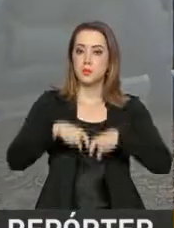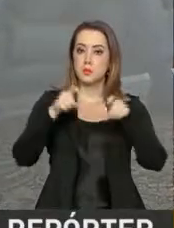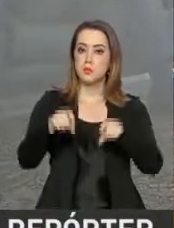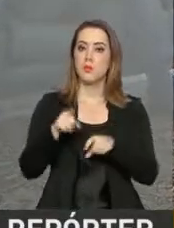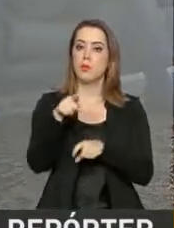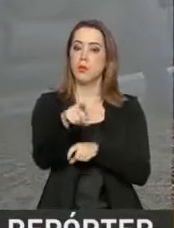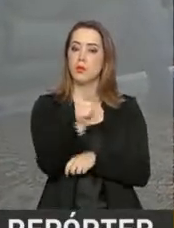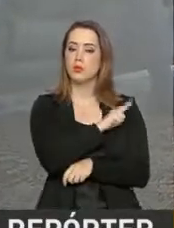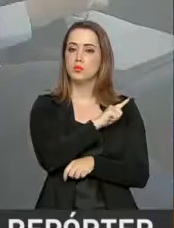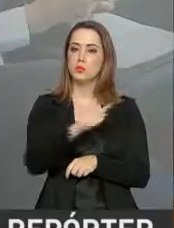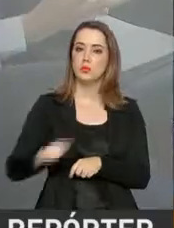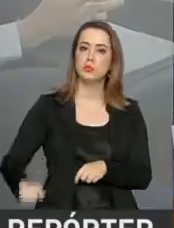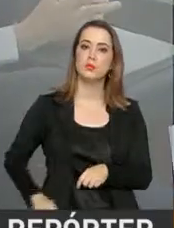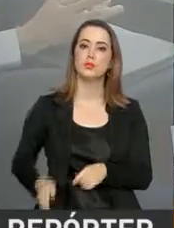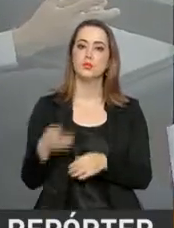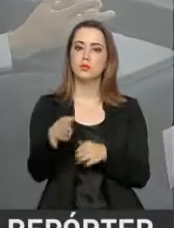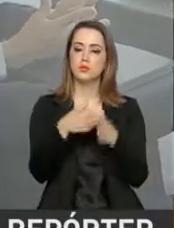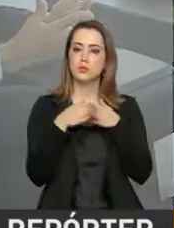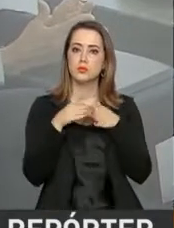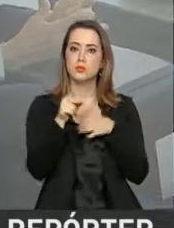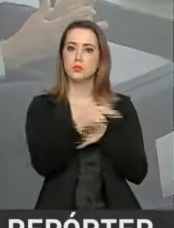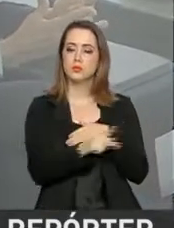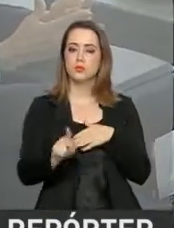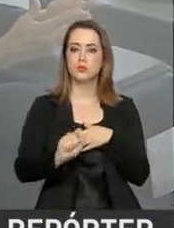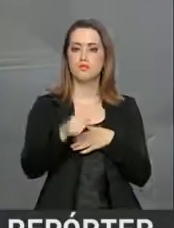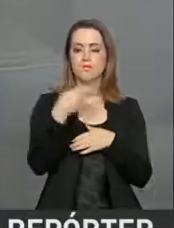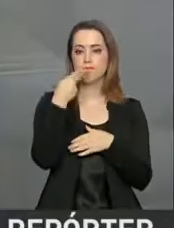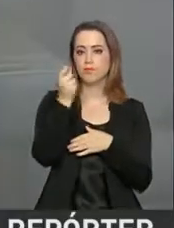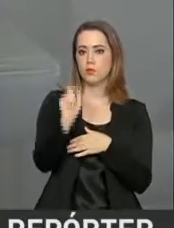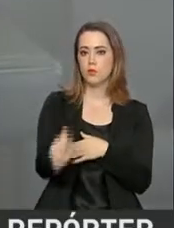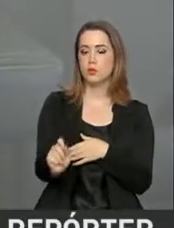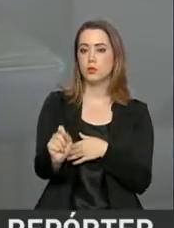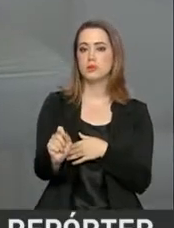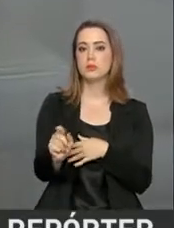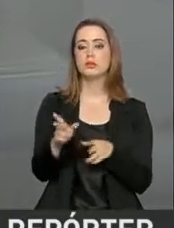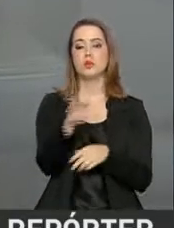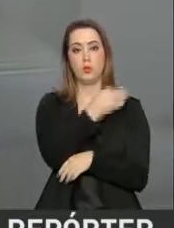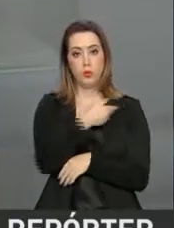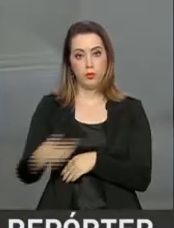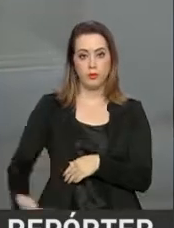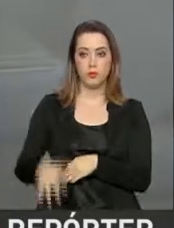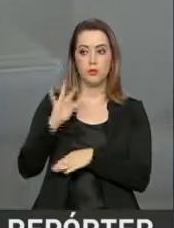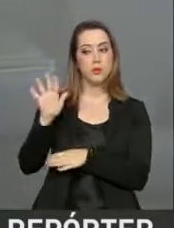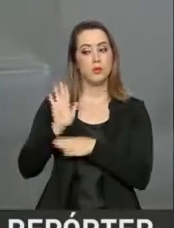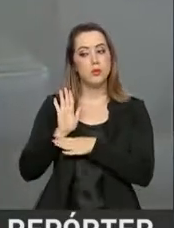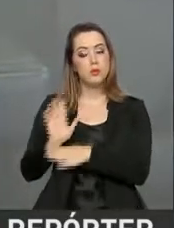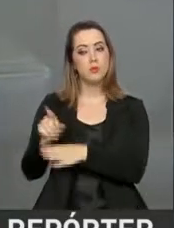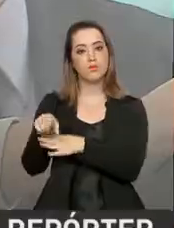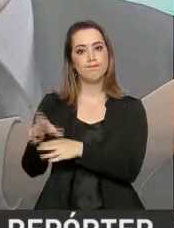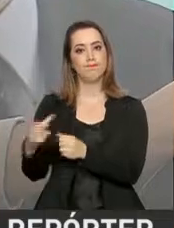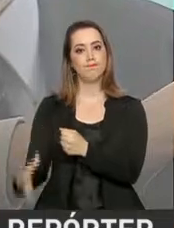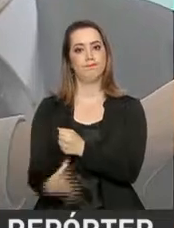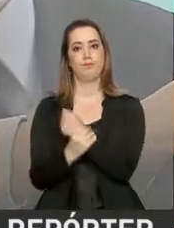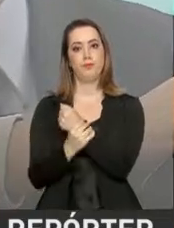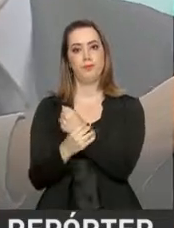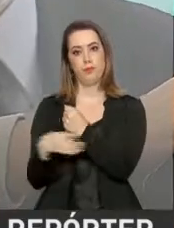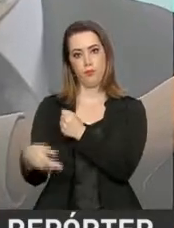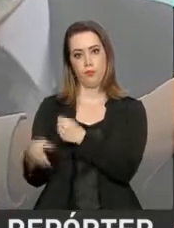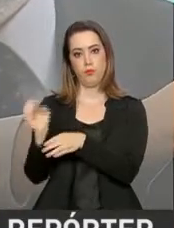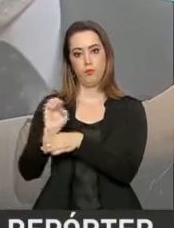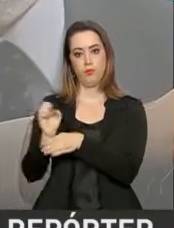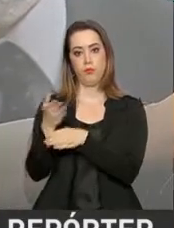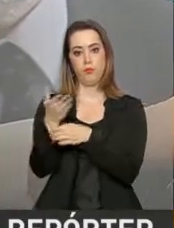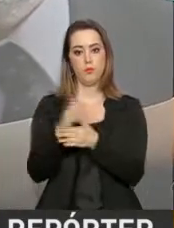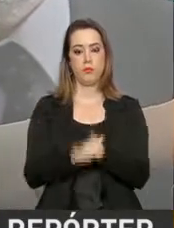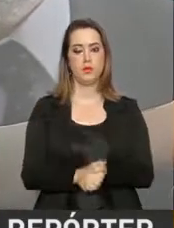Segundo o governador do estado, o presidente em exercício disse que o governo federal vai apoiar as ações de segurança. Será